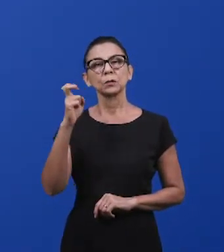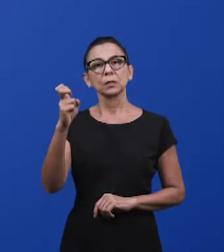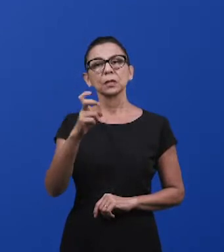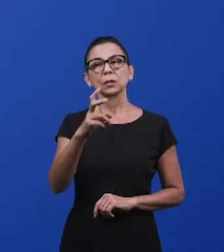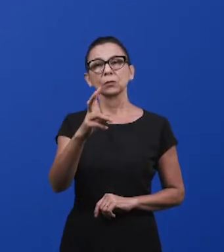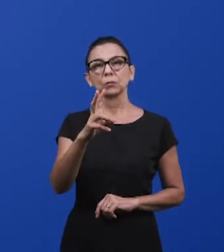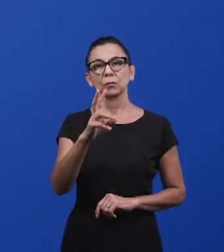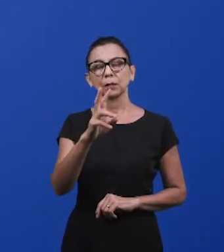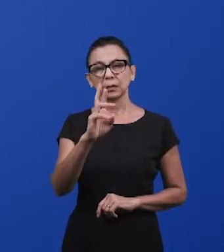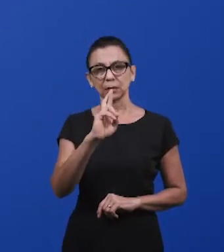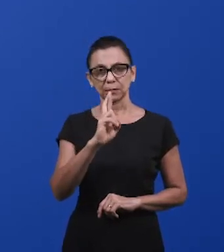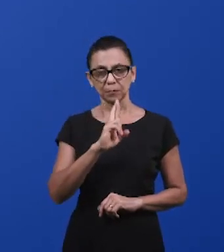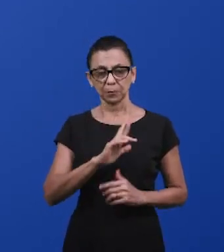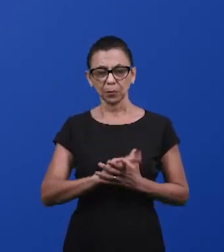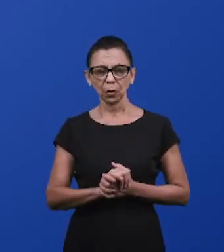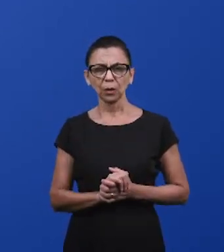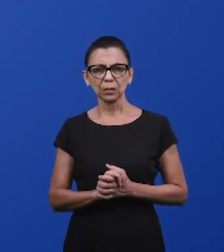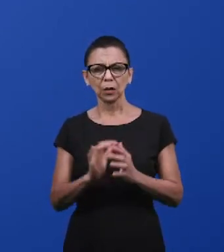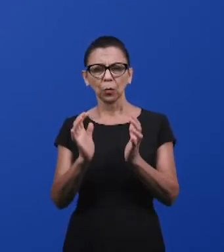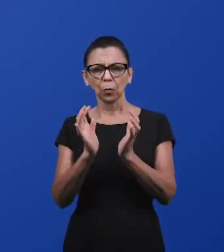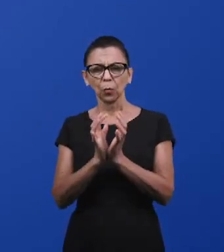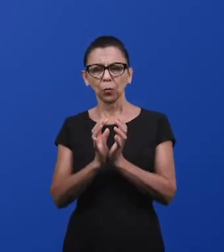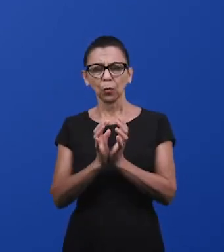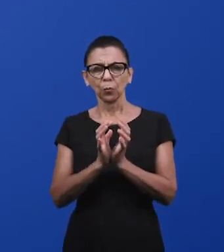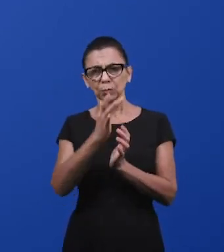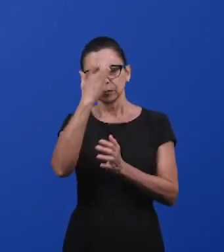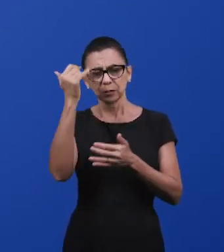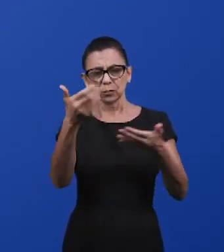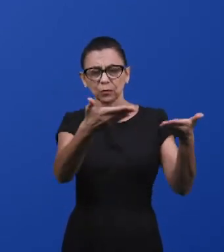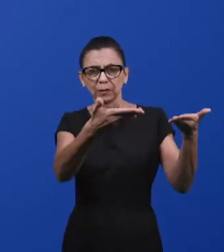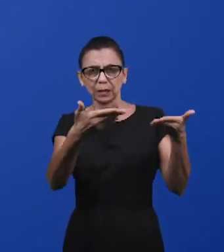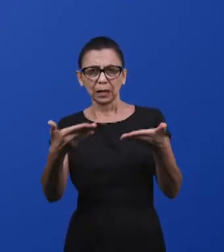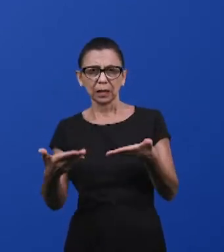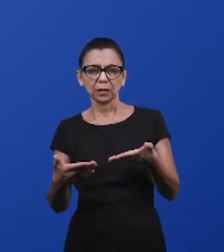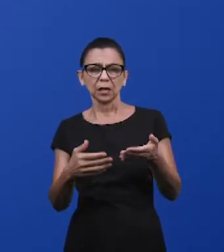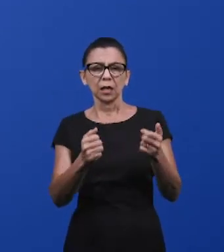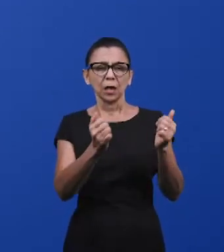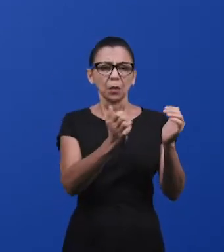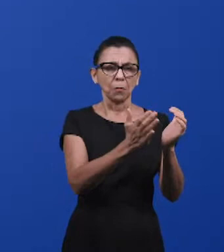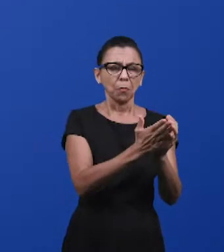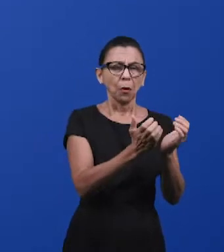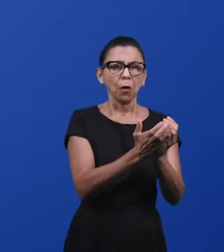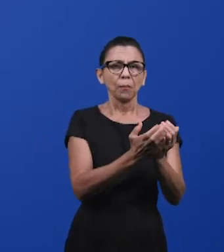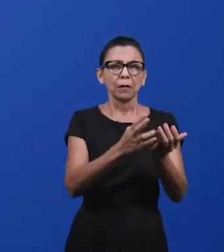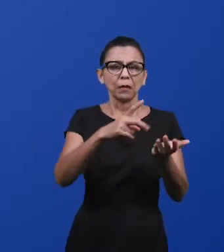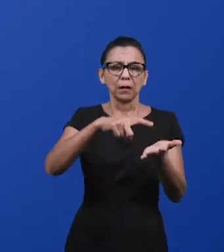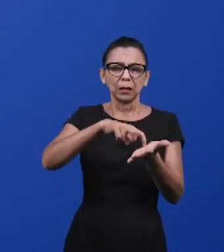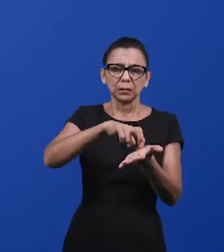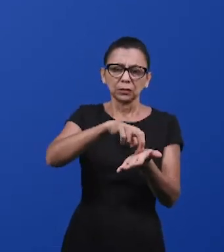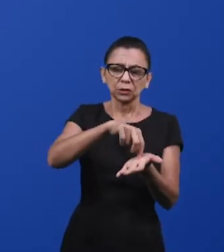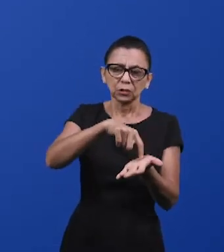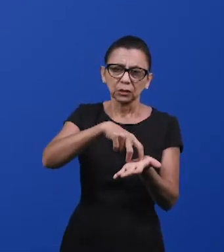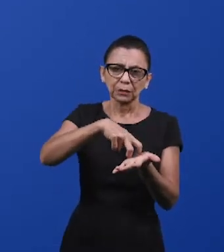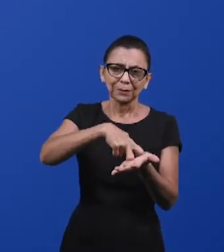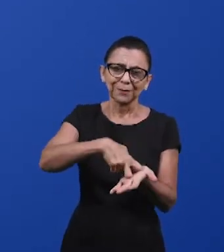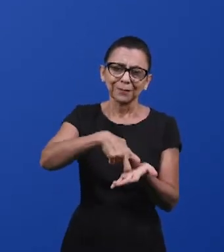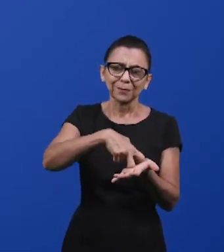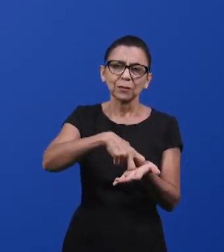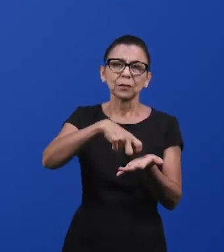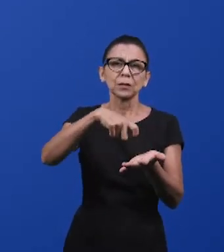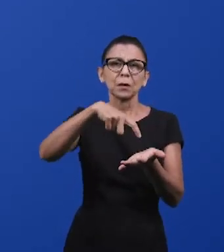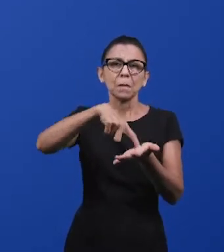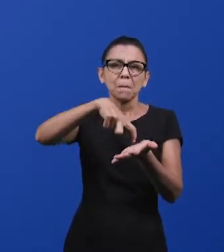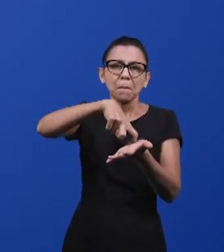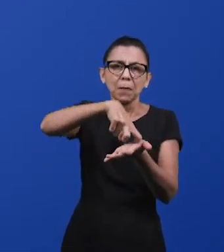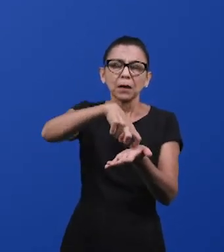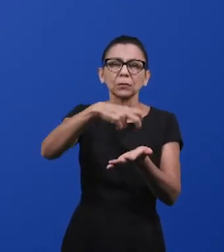foram os convidados citados no verso 21? Foram os pobres, aleijados, mancos e cegos. E no